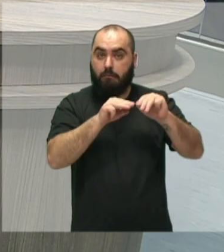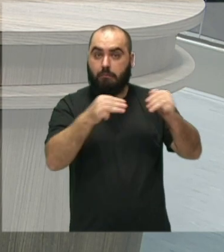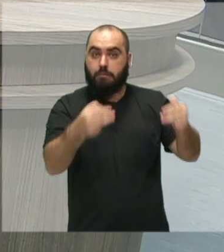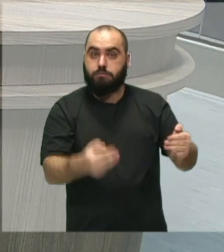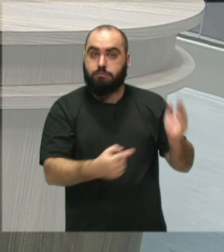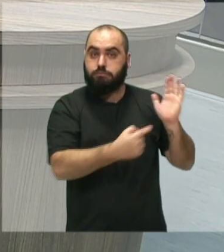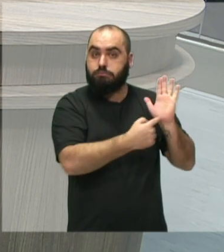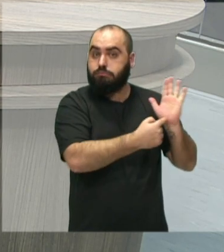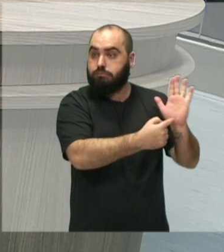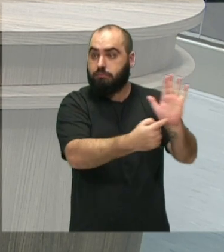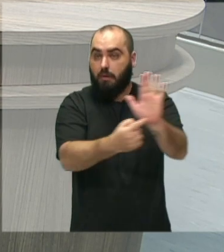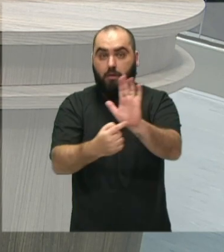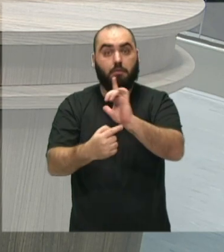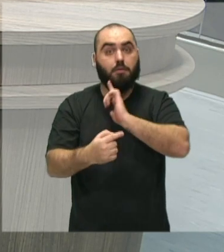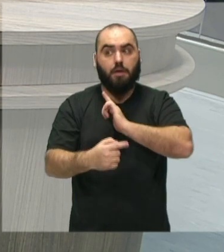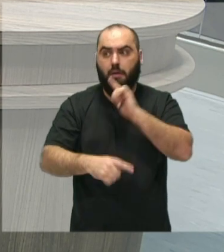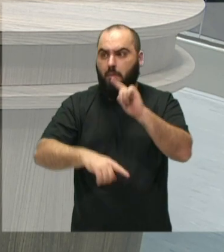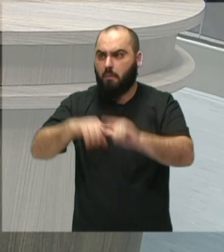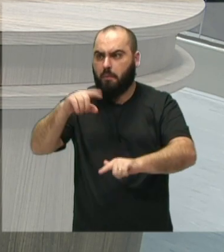grande acervo, inclusive